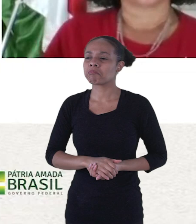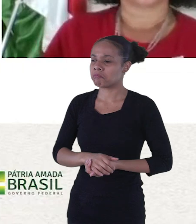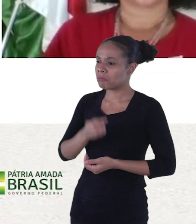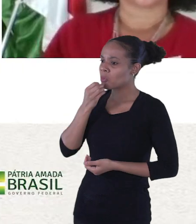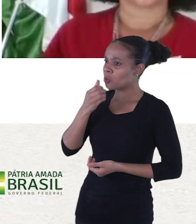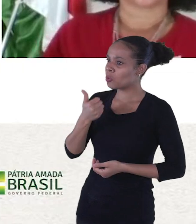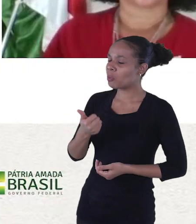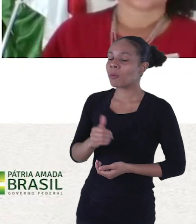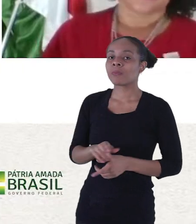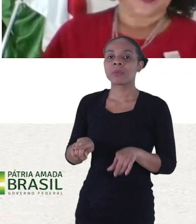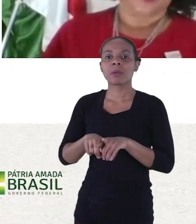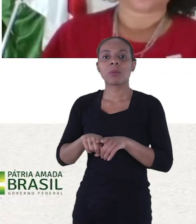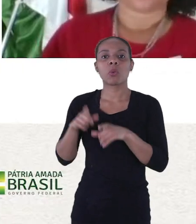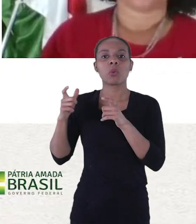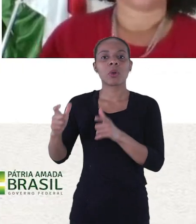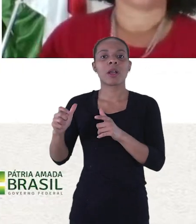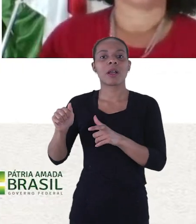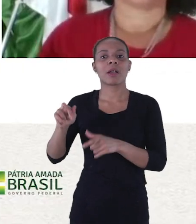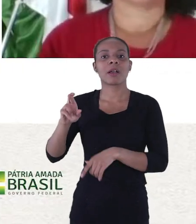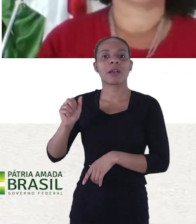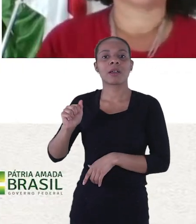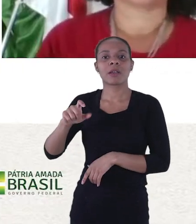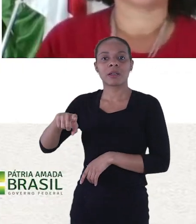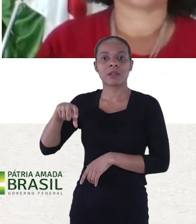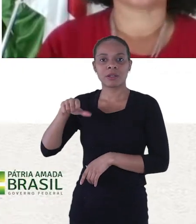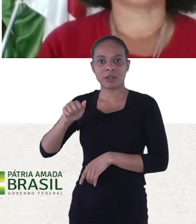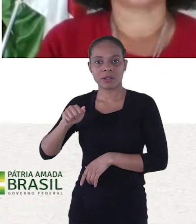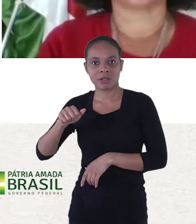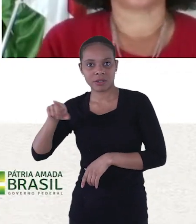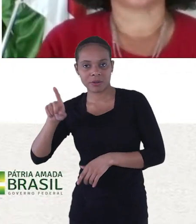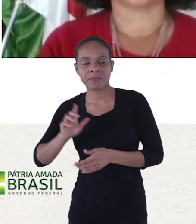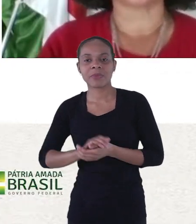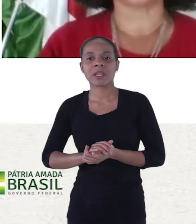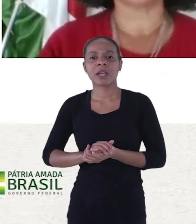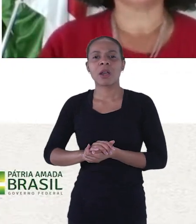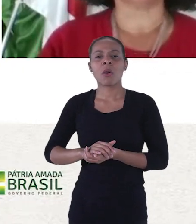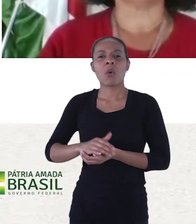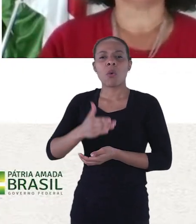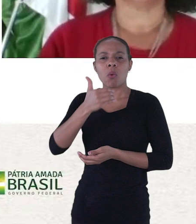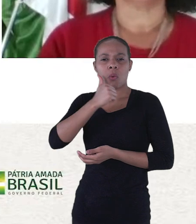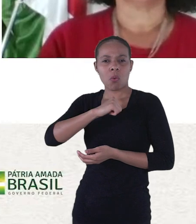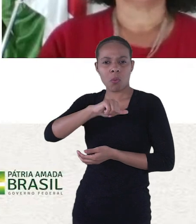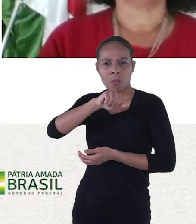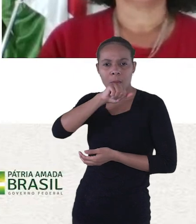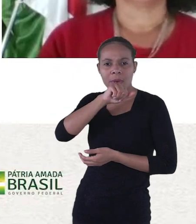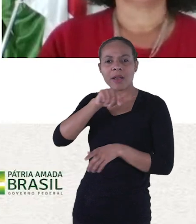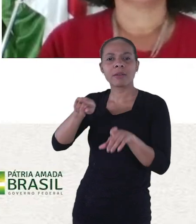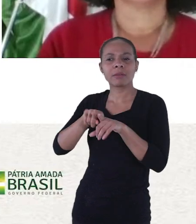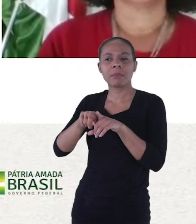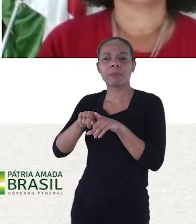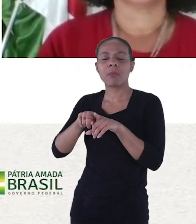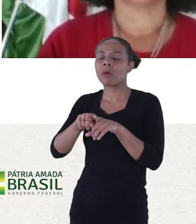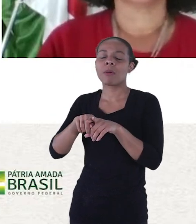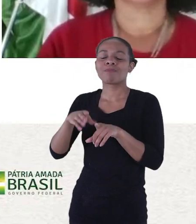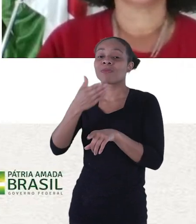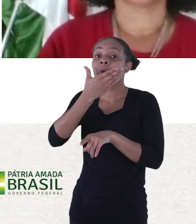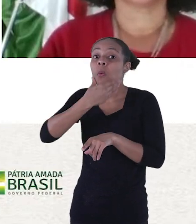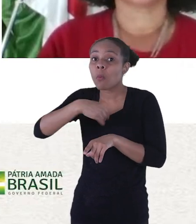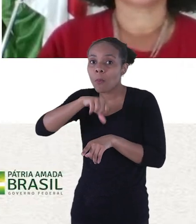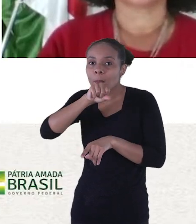O pai e o avô da Carolina, eles eram de Araxá, né? Só que ela nunca os conheceu. Isso aí também marcou a vida dela,